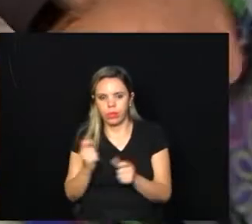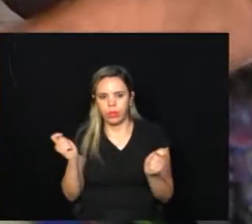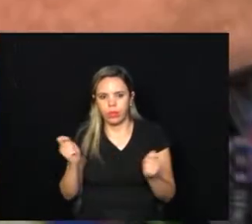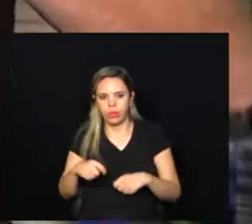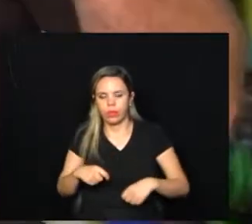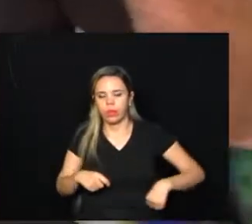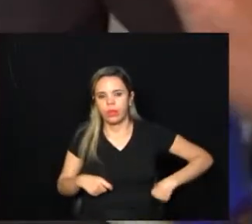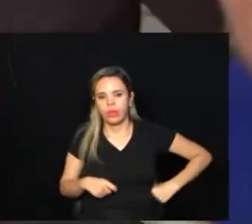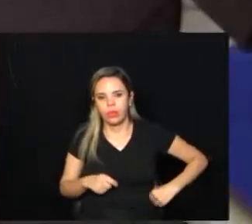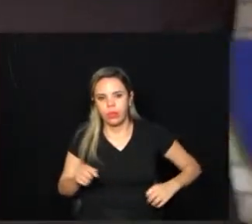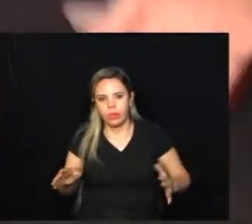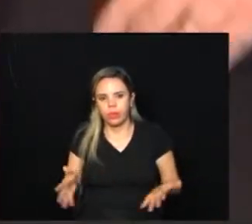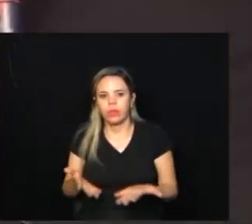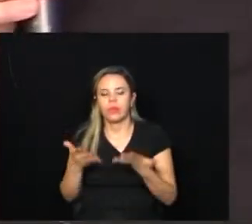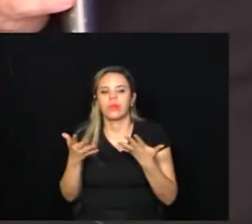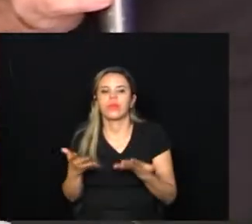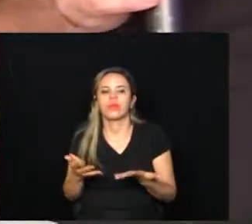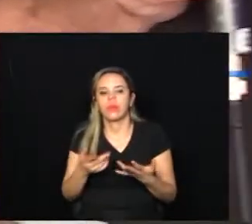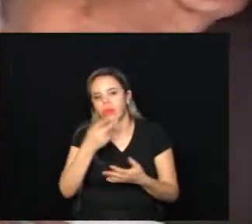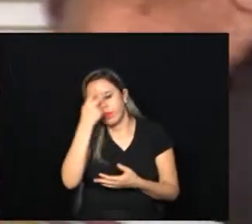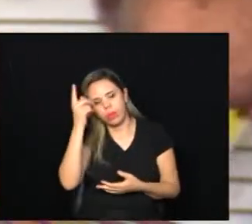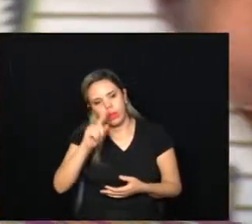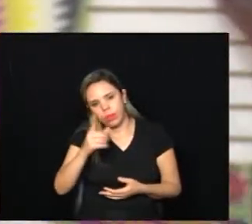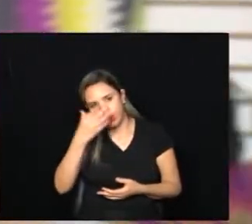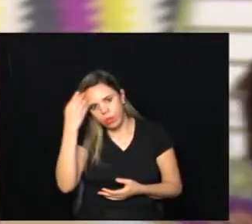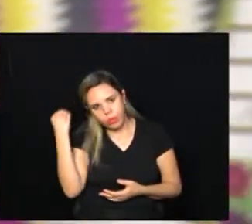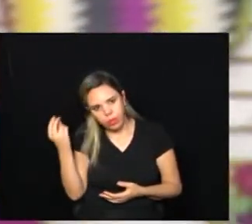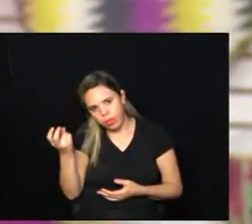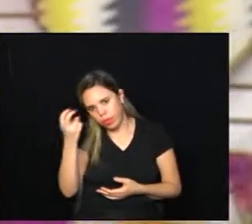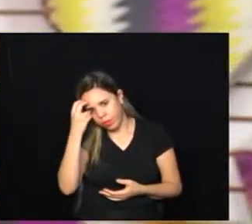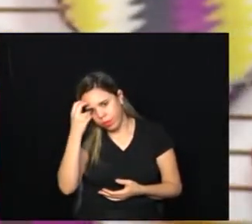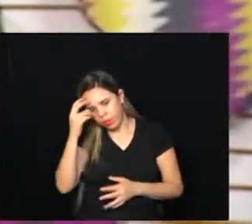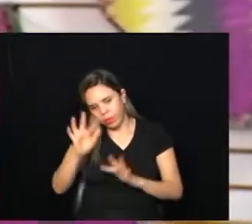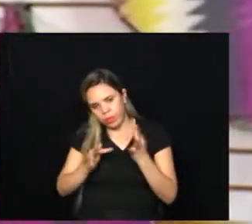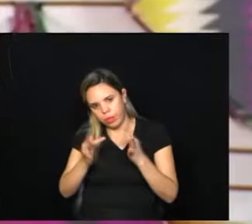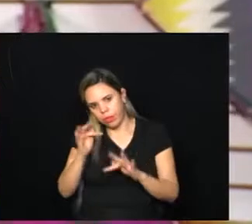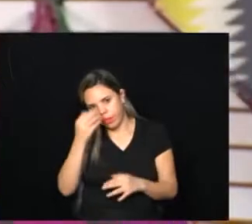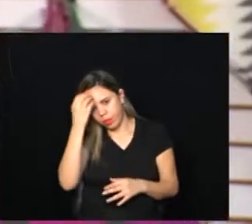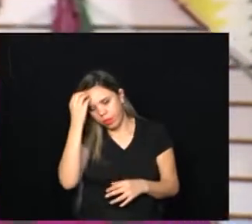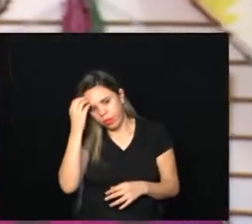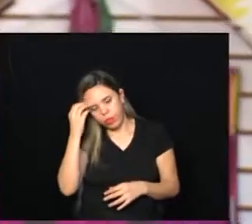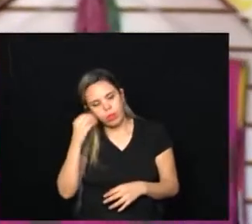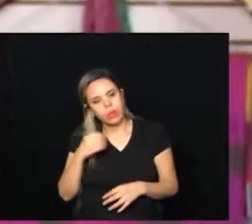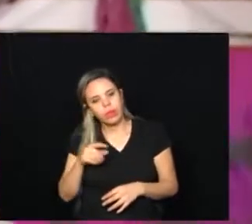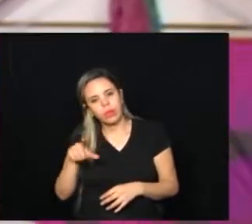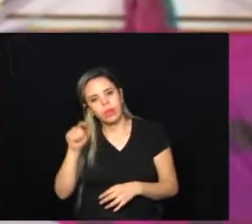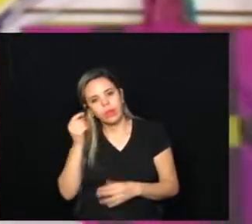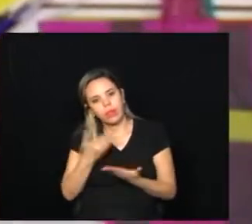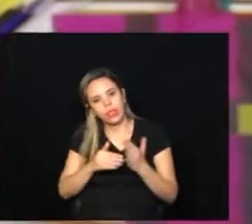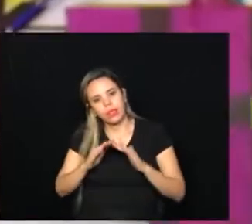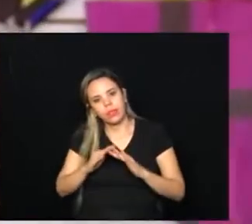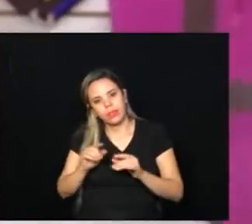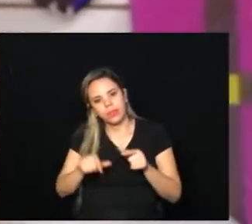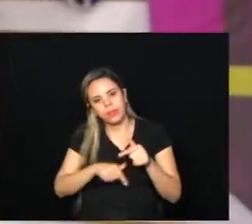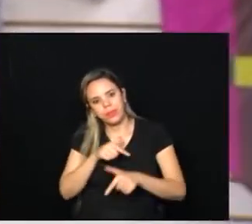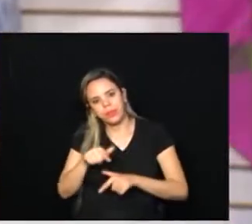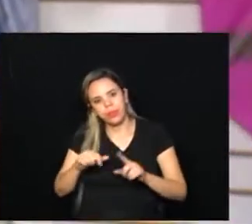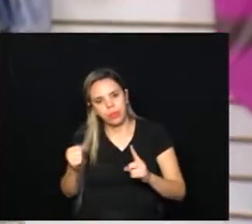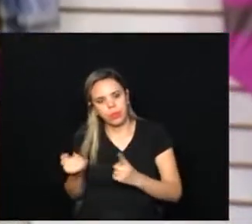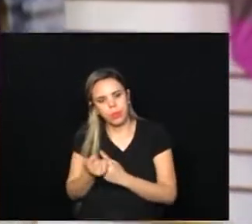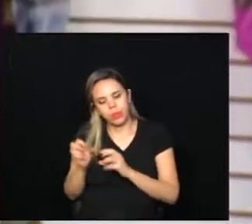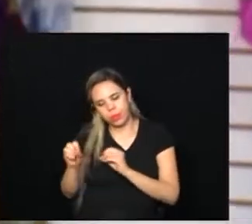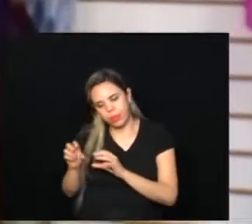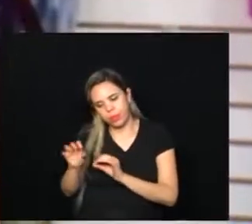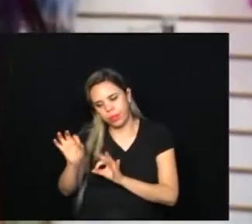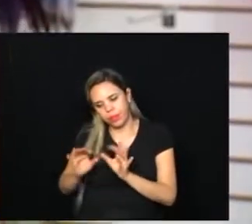poder incentivar, para o pessoal não esquecer a parte da cultura e do folclore, né? Aí a gente escolhe as escolas, faz o trabalho social, ensina a